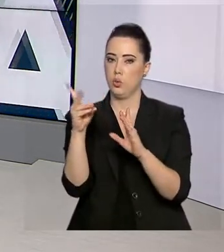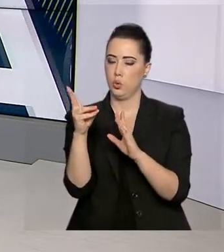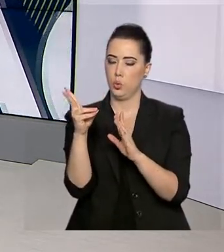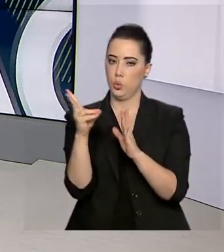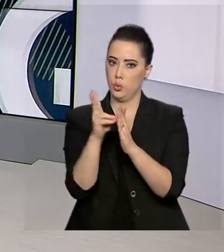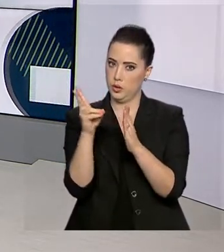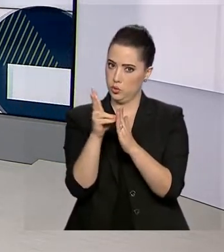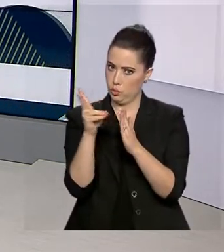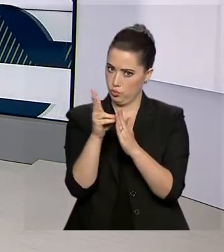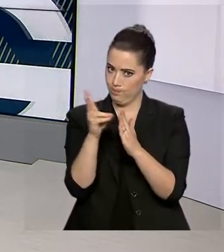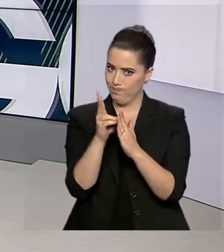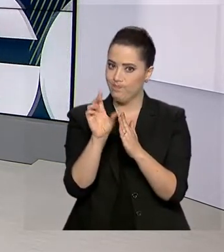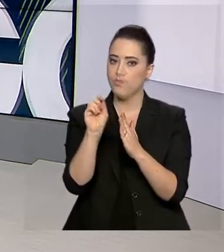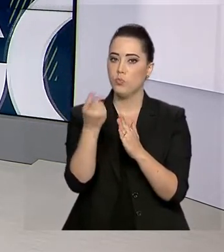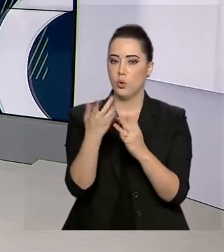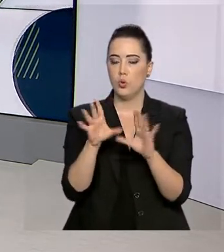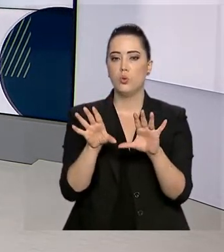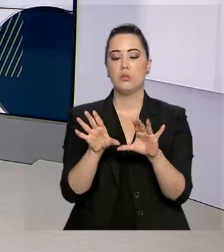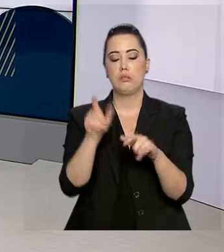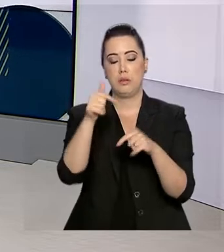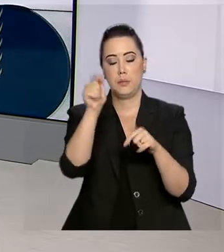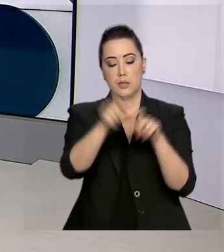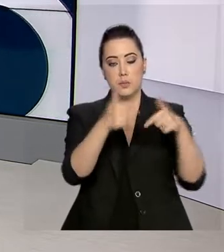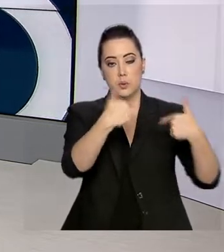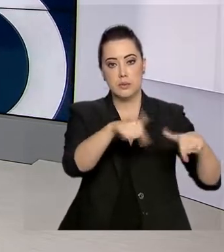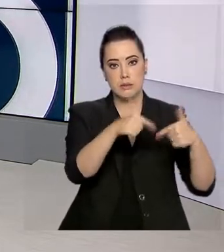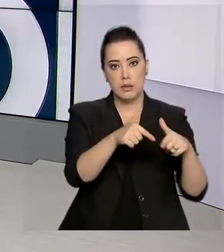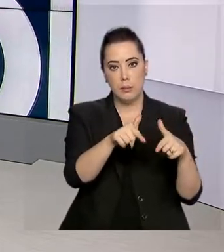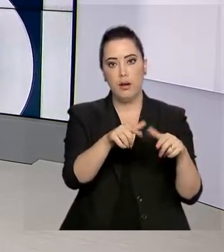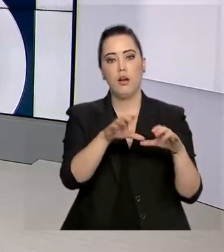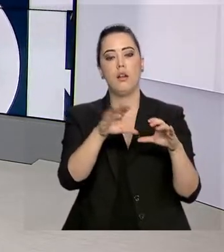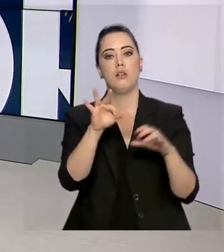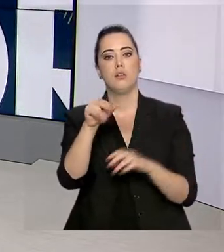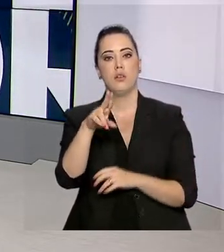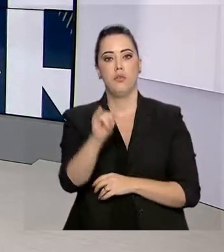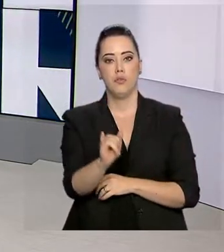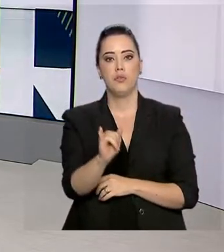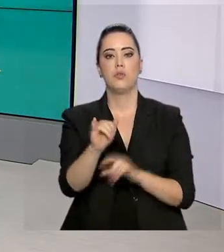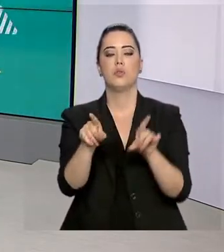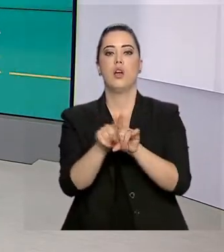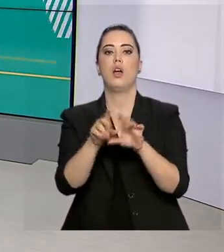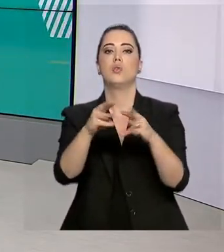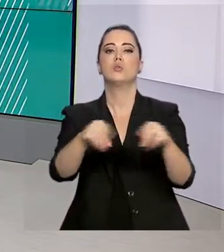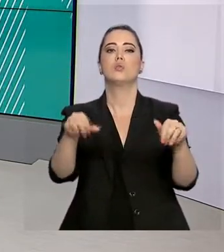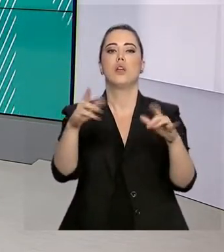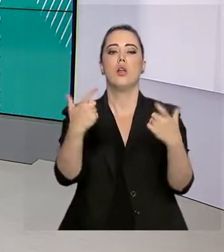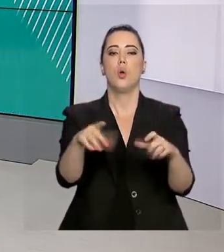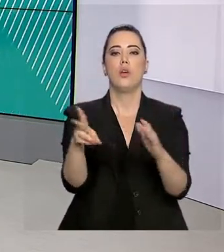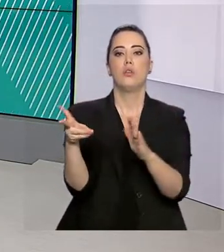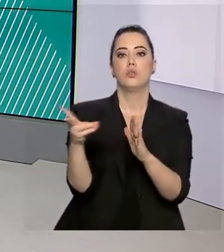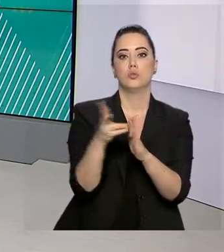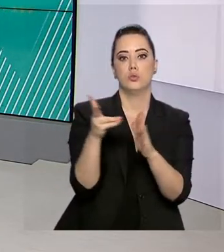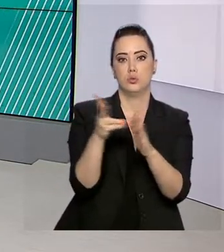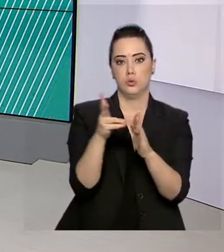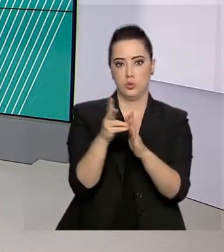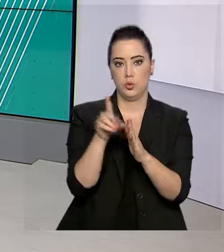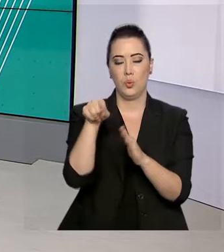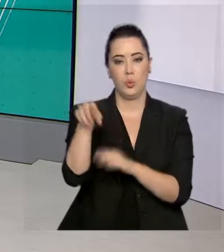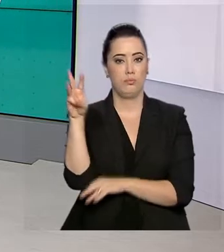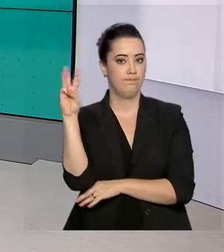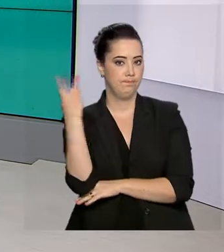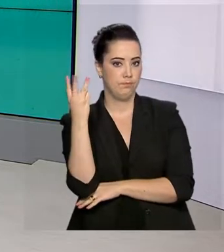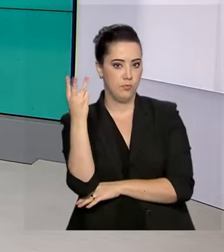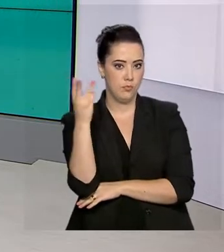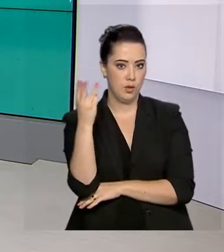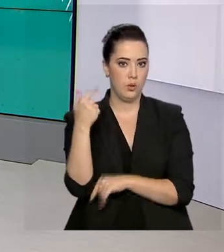moral dos povos indígenas, dos servidores da FUNAI e dos não-índios na terra indígena Canabrava Guajajara, no estado